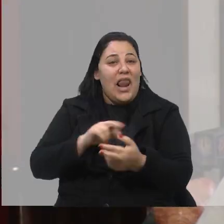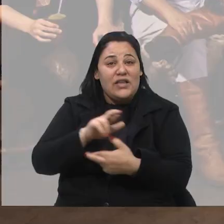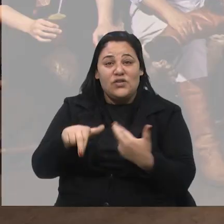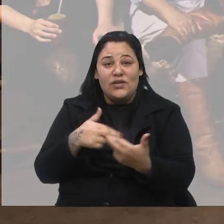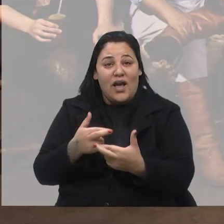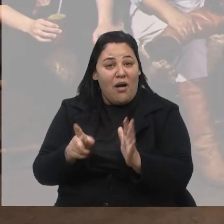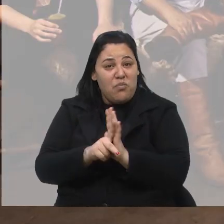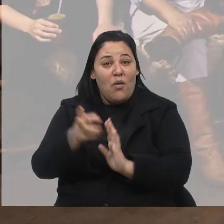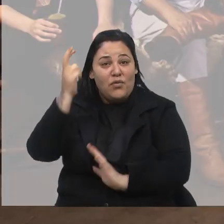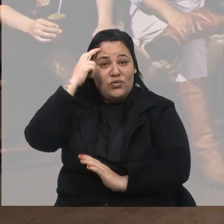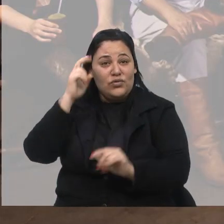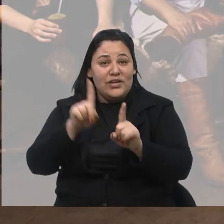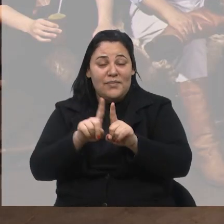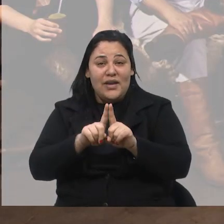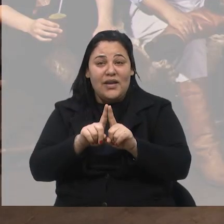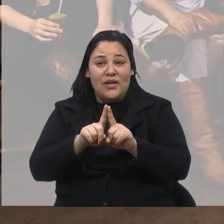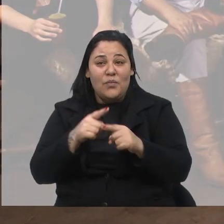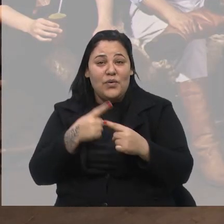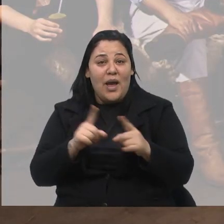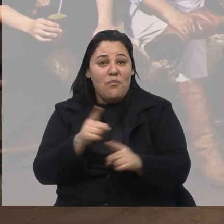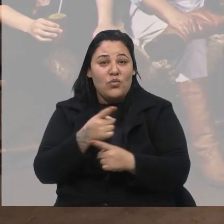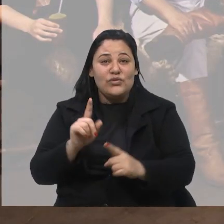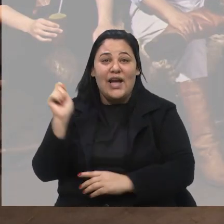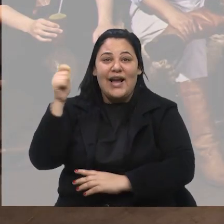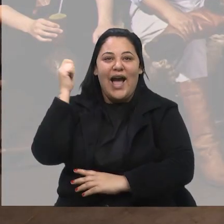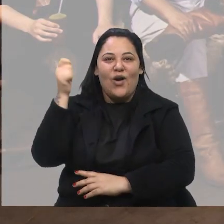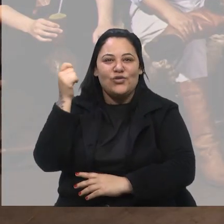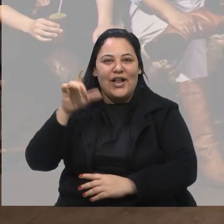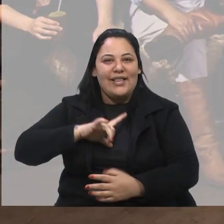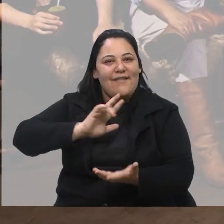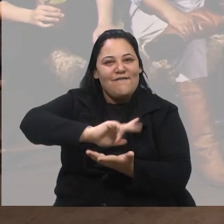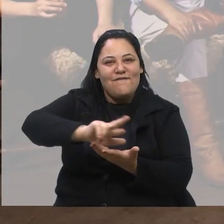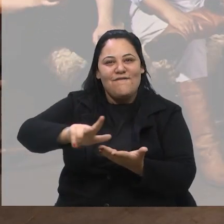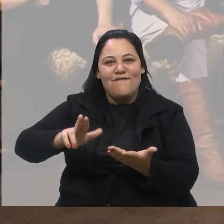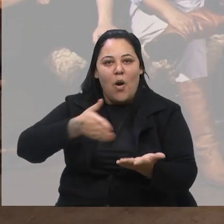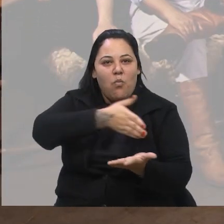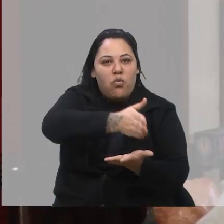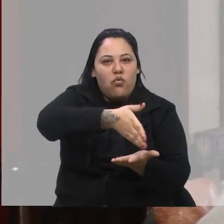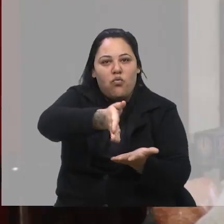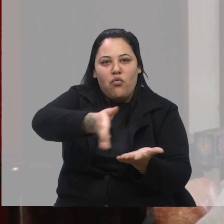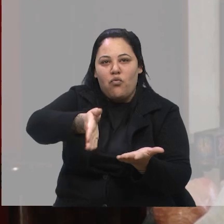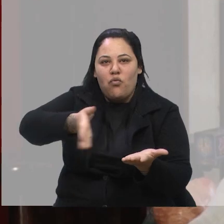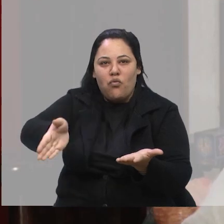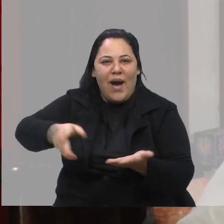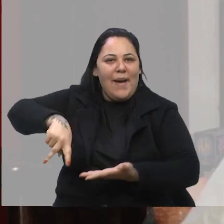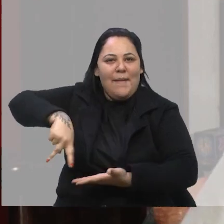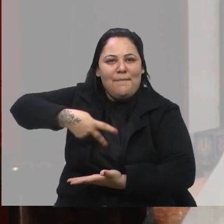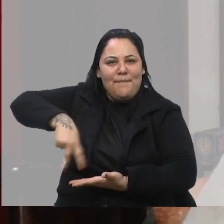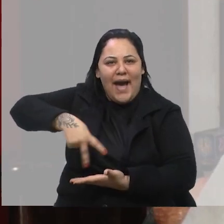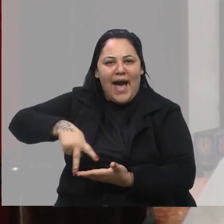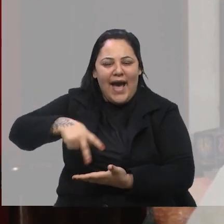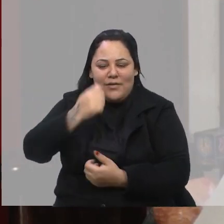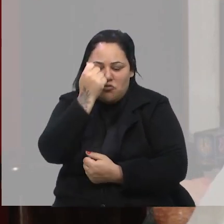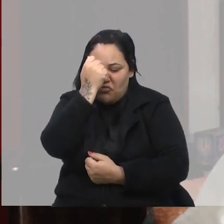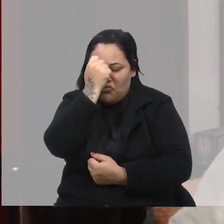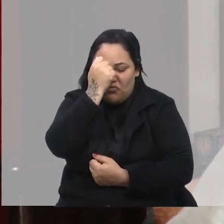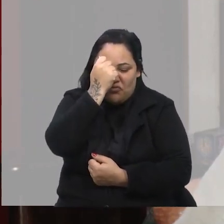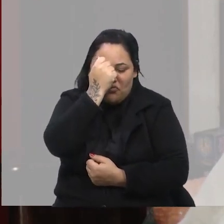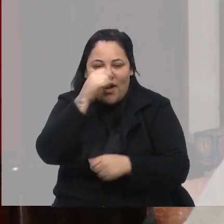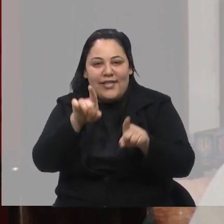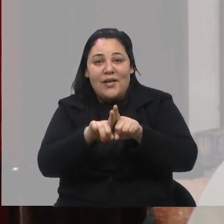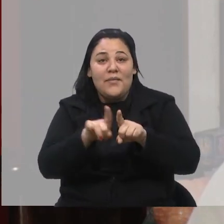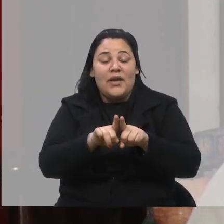cultura. Que como a música gaúcha, ela tem diversas vertentes, como a música de baile e todas as outras que são